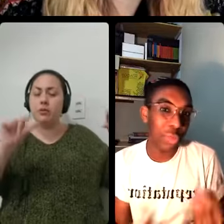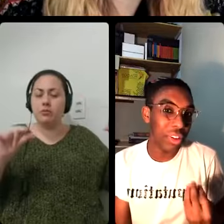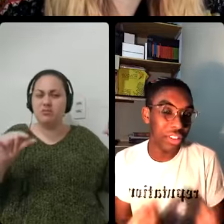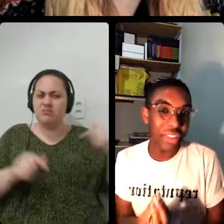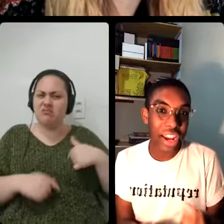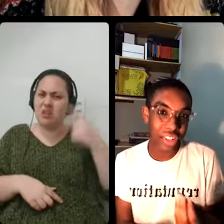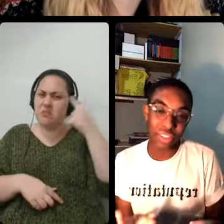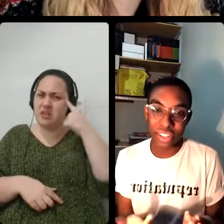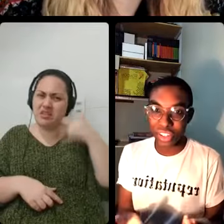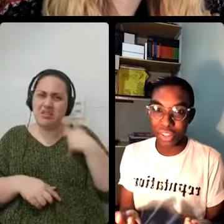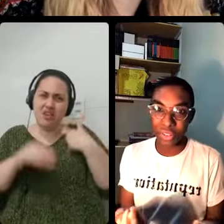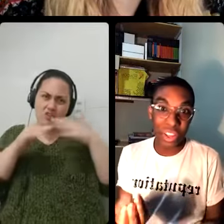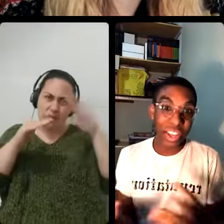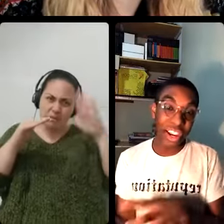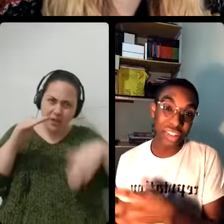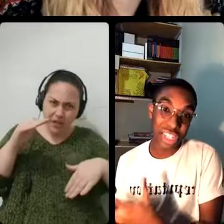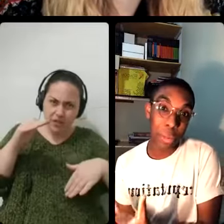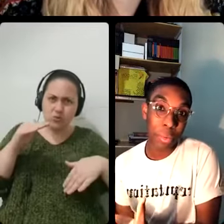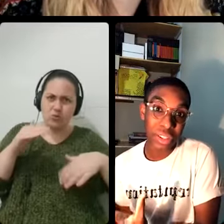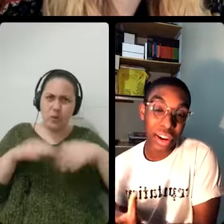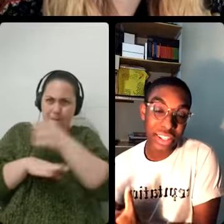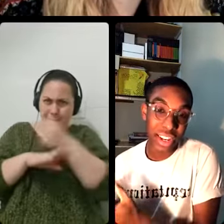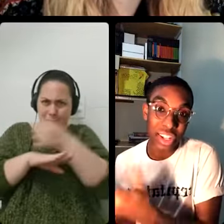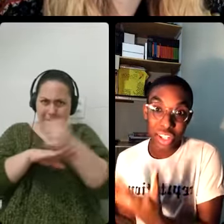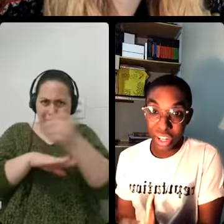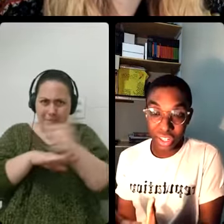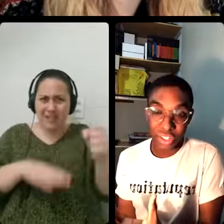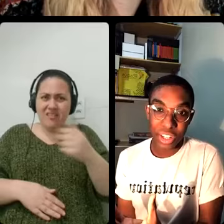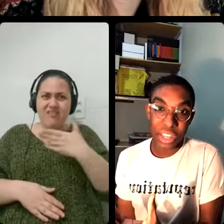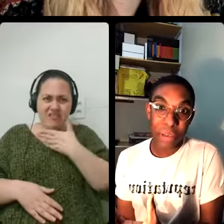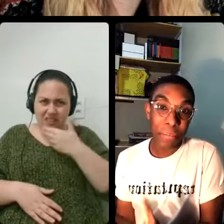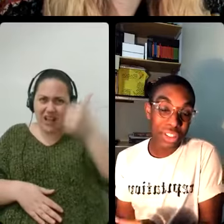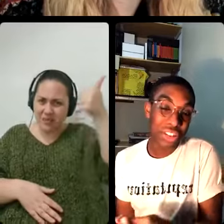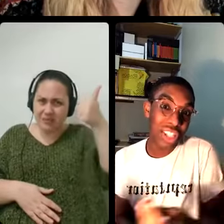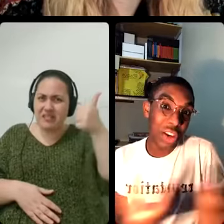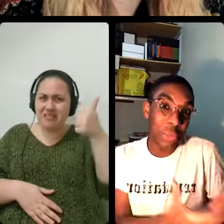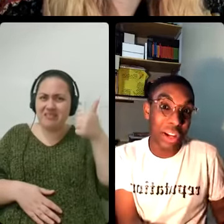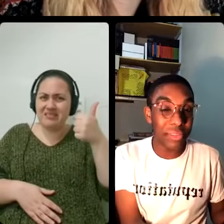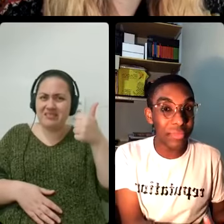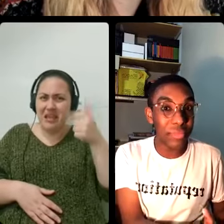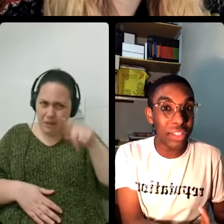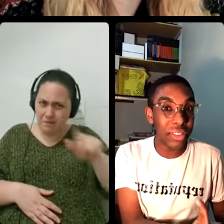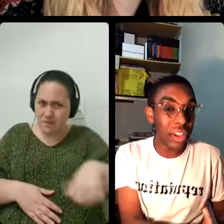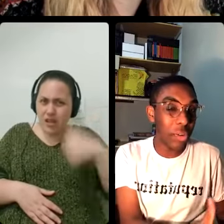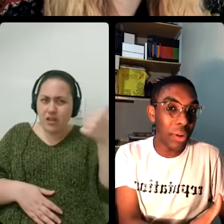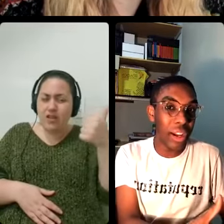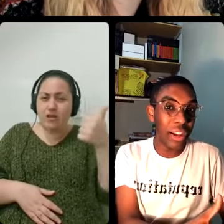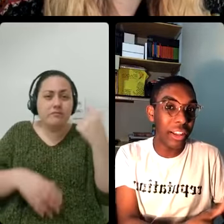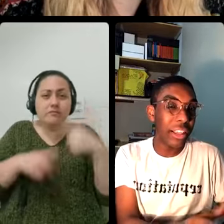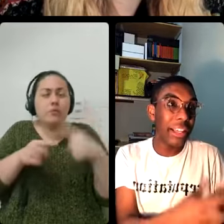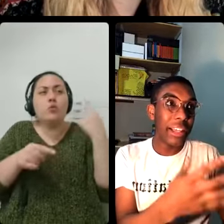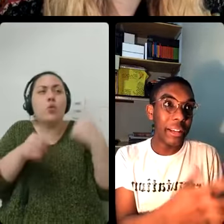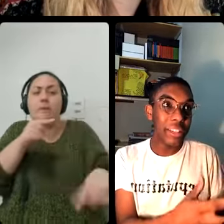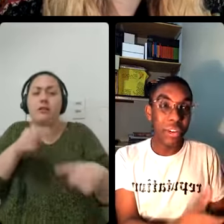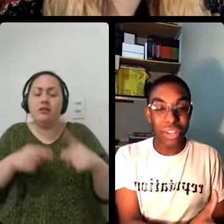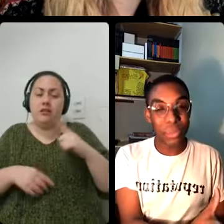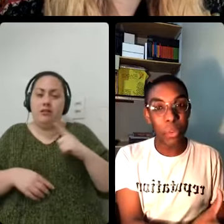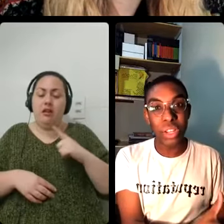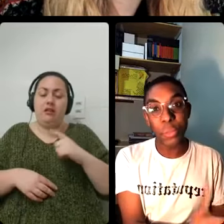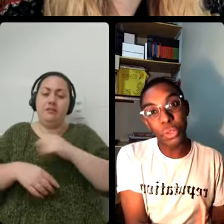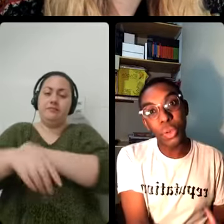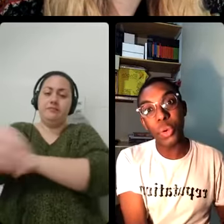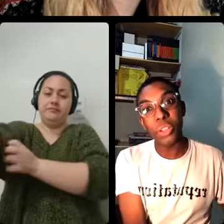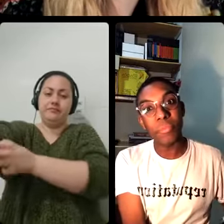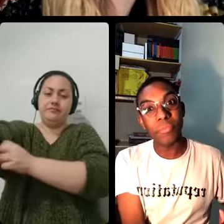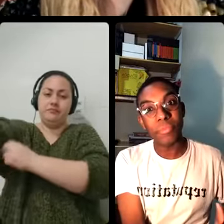Tipo, o número não fecha, não faz sentido. A gente tem uma população carcerária gigante, mas a gente tem uma segurança